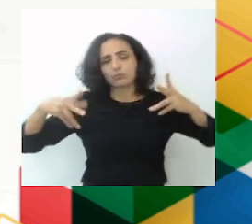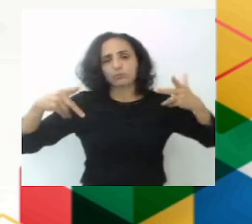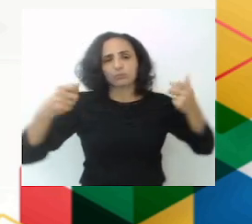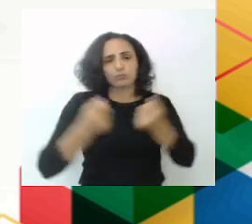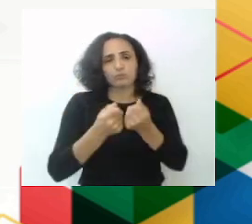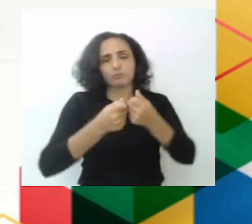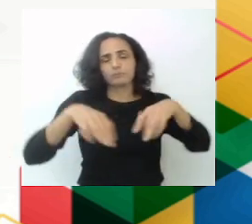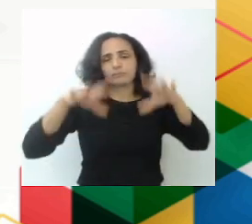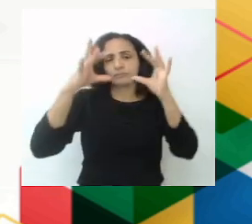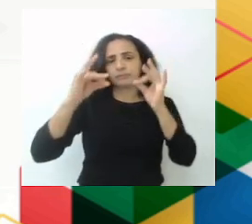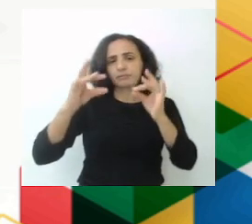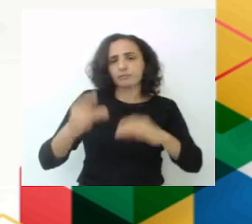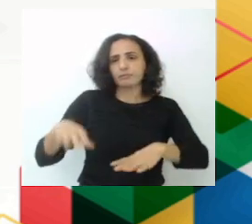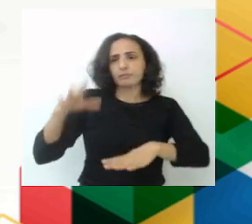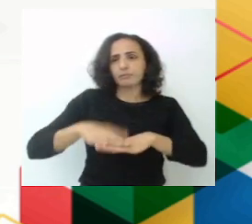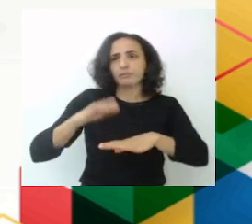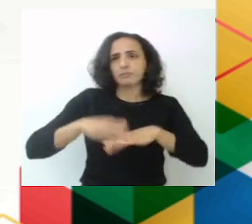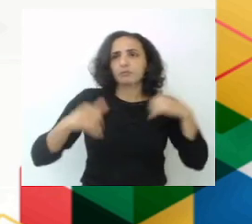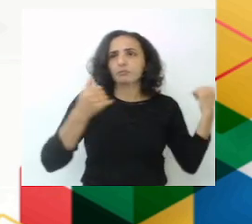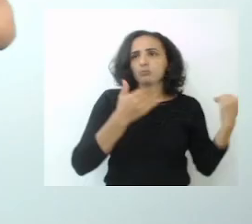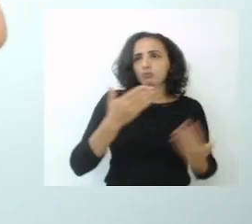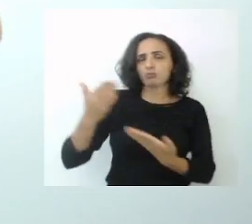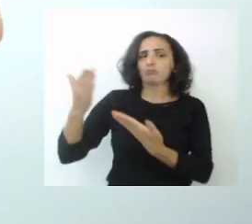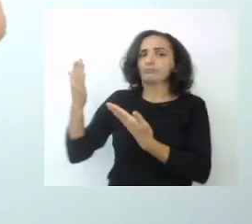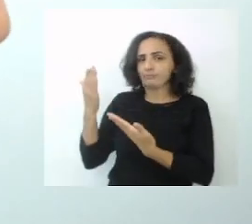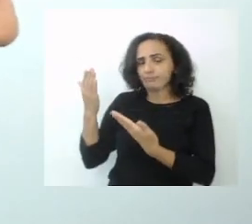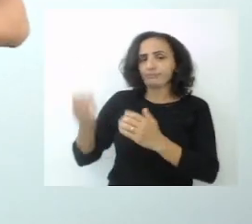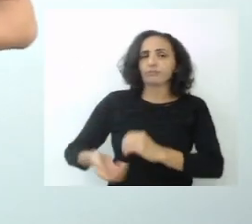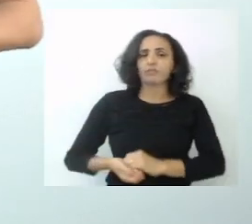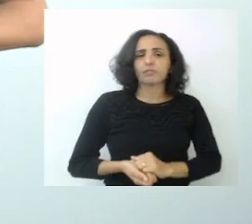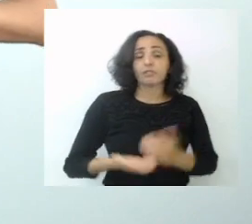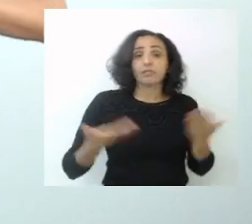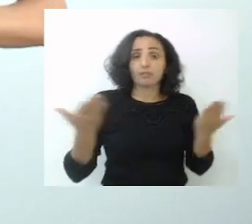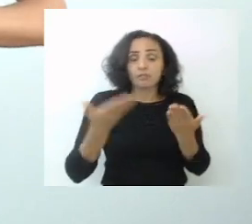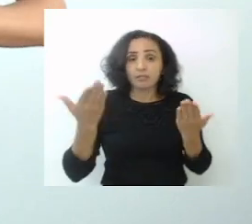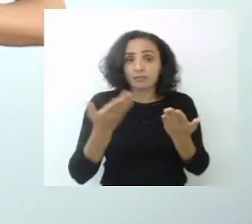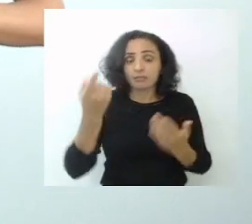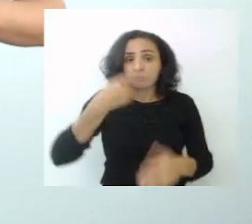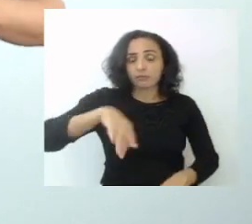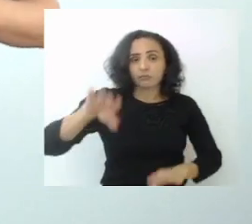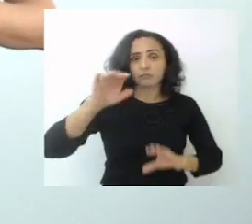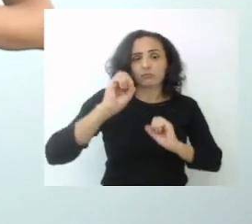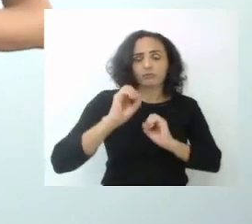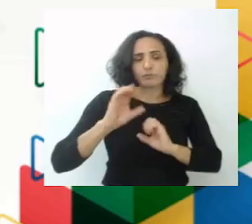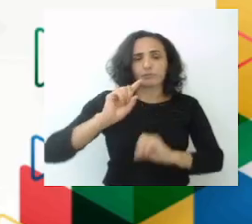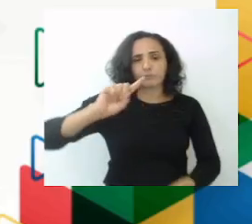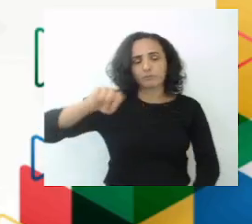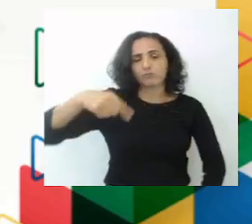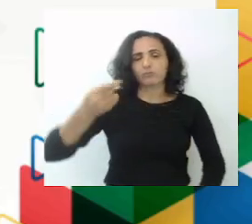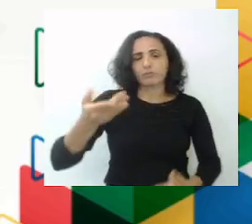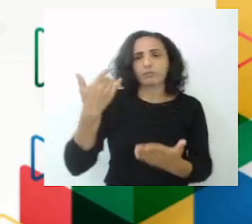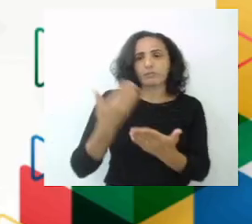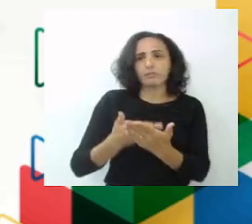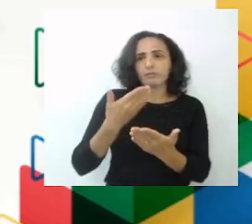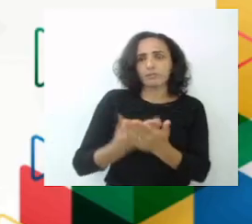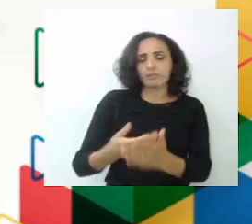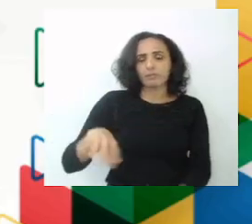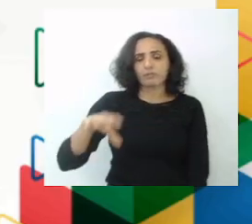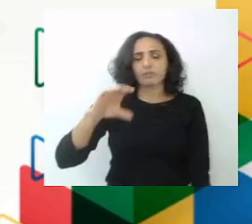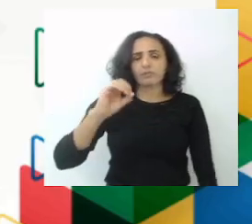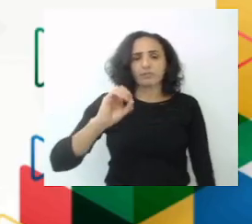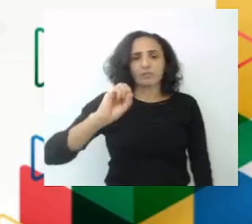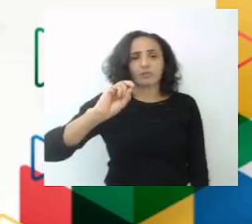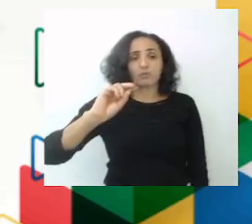quadrática, uma função do segundo grau. E um ponto que eu vou deixar aqui para a próxima aula são os zeros ou